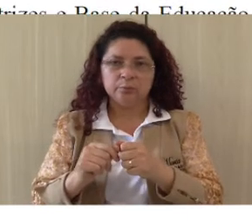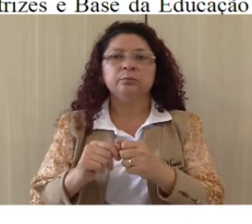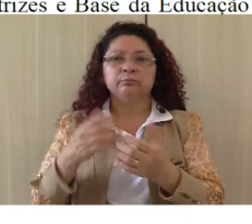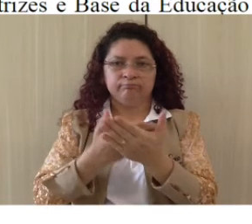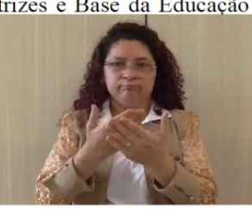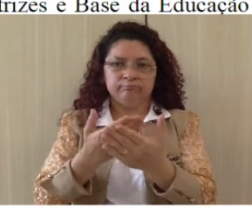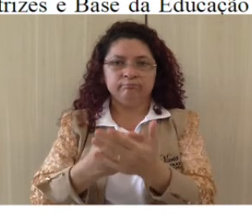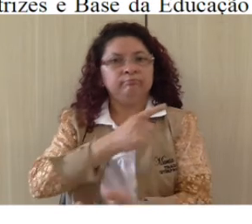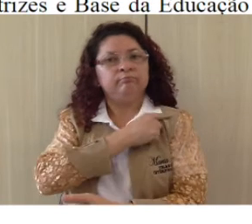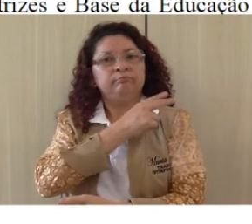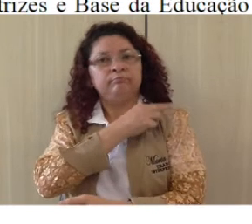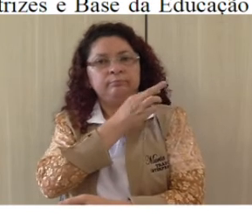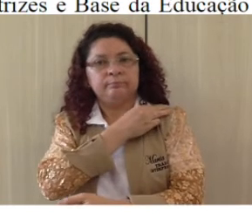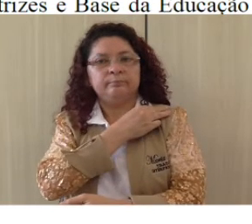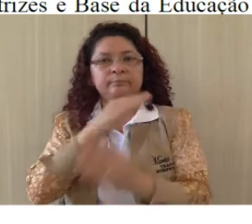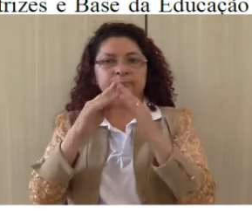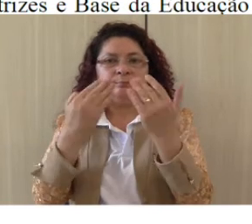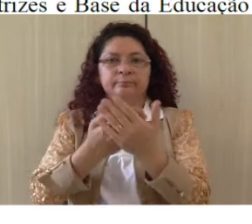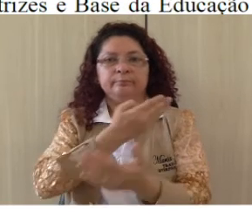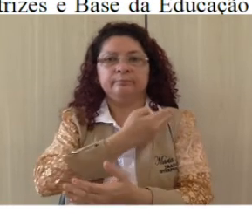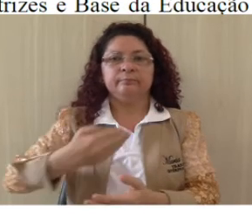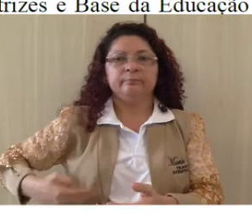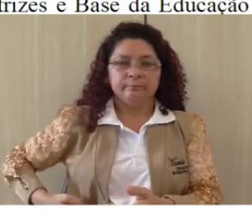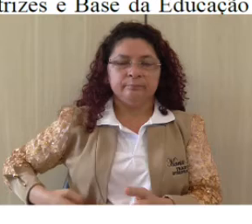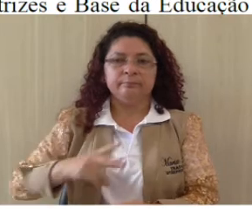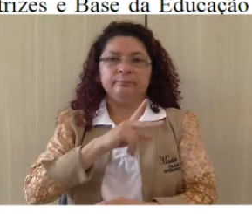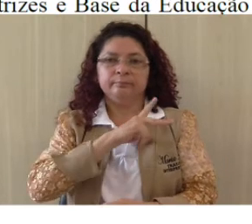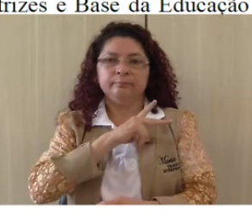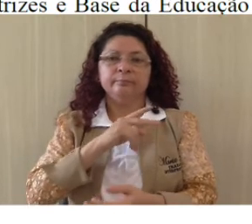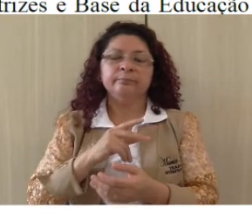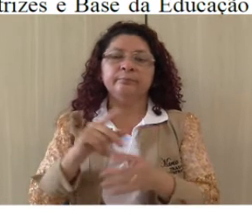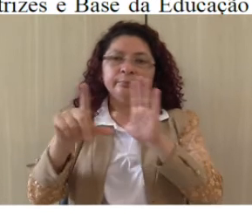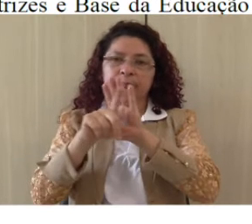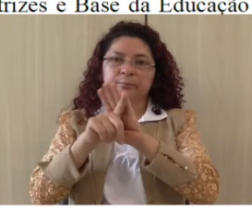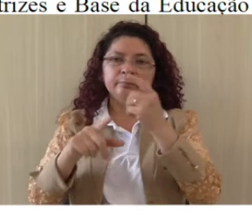ensino médio em escolas públicas, de acordo com a Lei nº